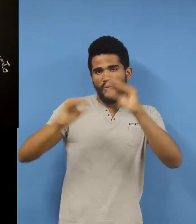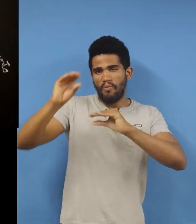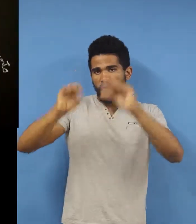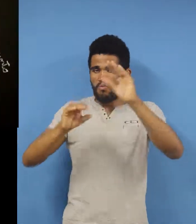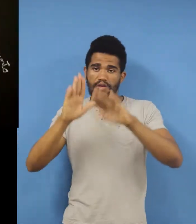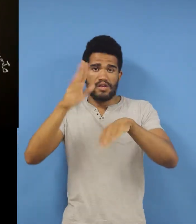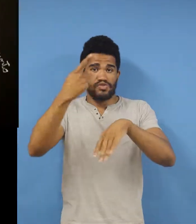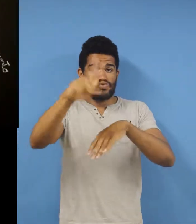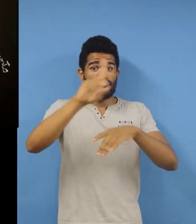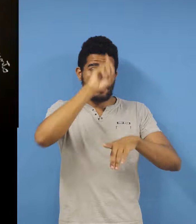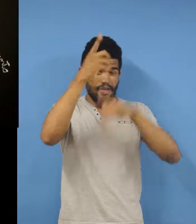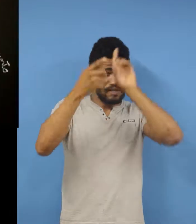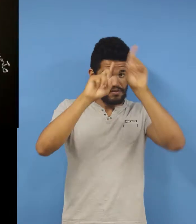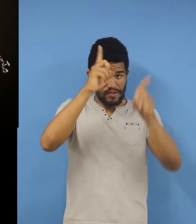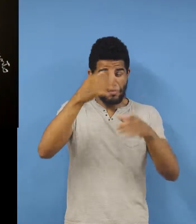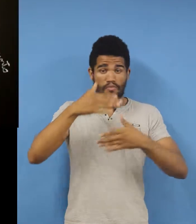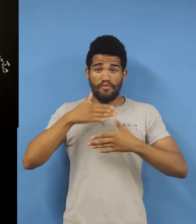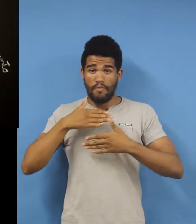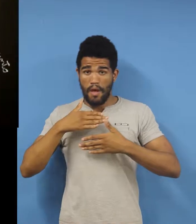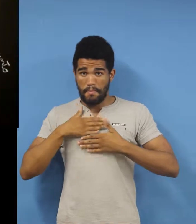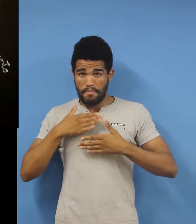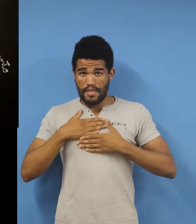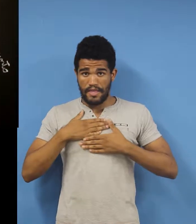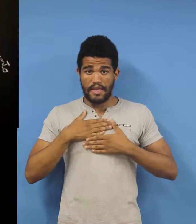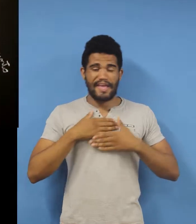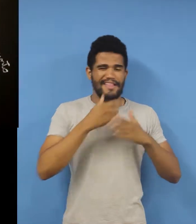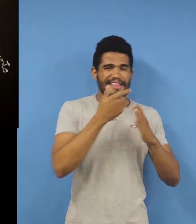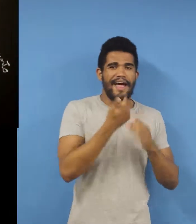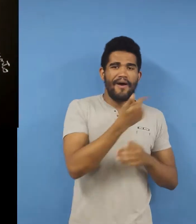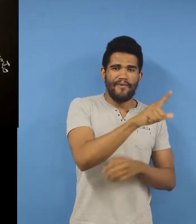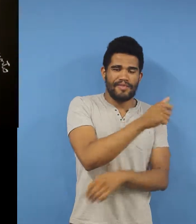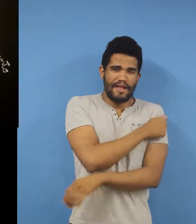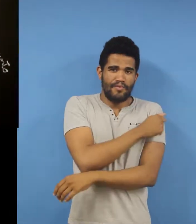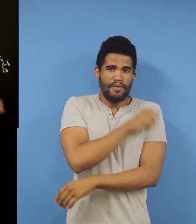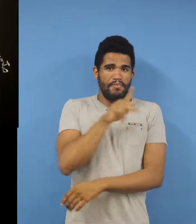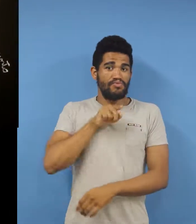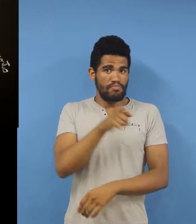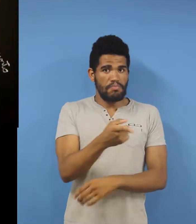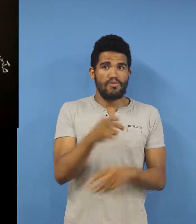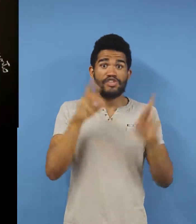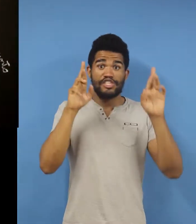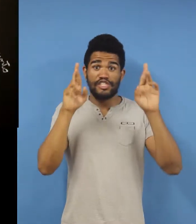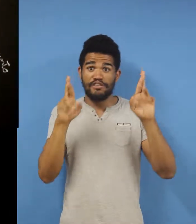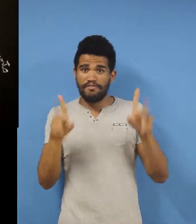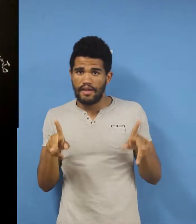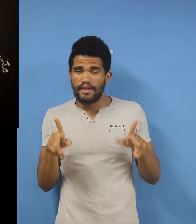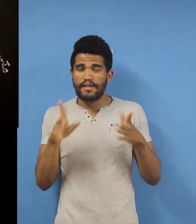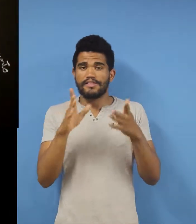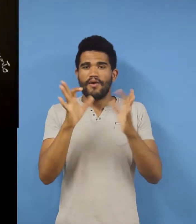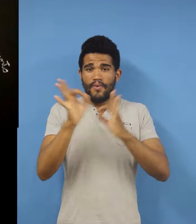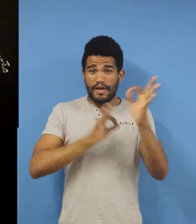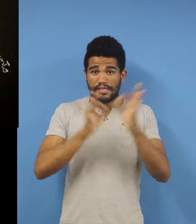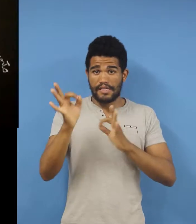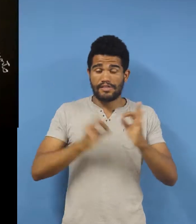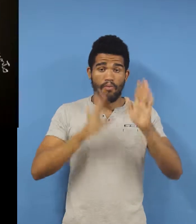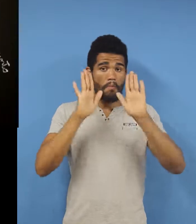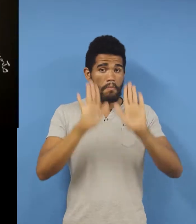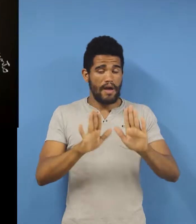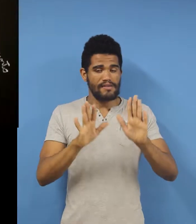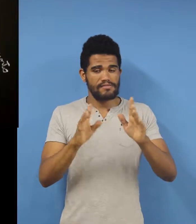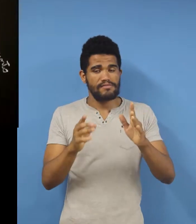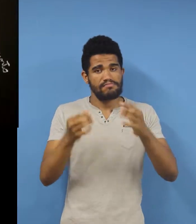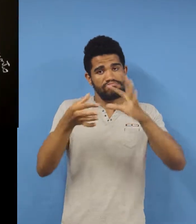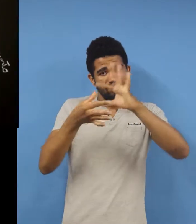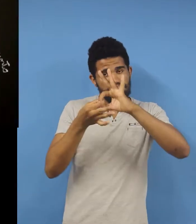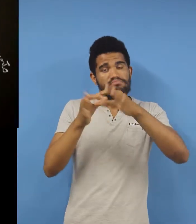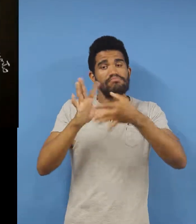vai colocar? Criatividade sua. Eu vou mostrar a minha criatividade, eu vou mostrar a criatividade de um aluno que tirou nota 1000 no Enem. Mas vai partir de